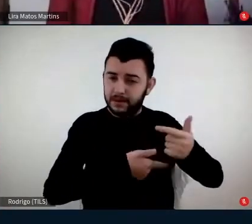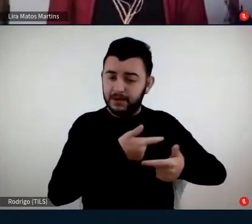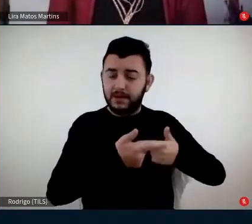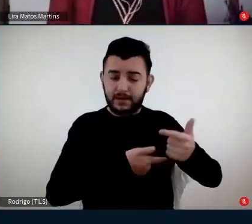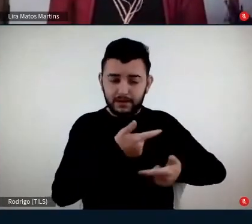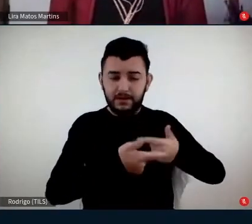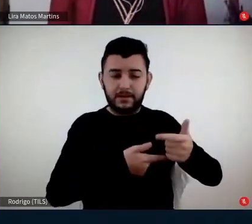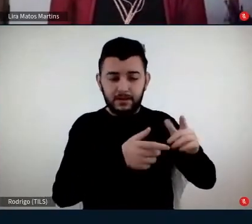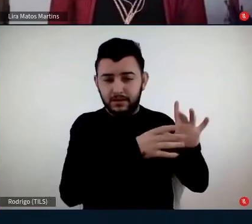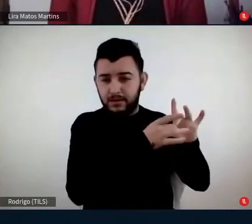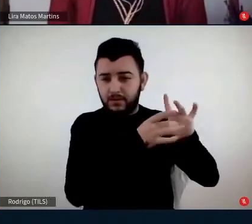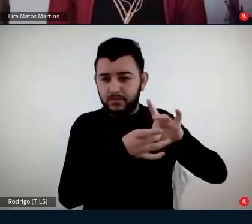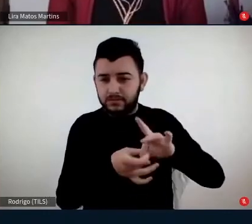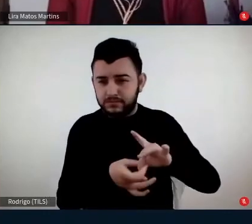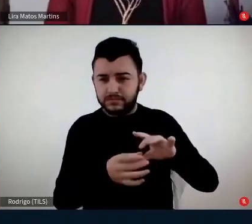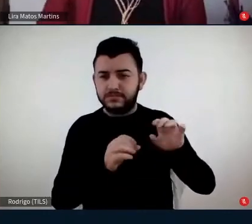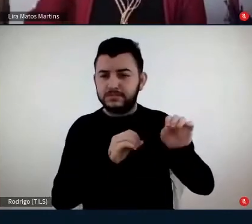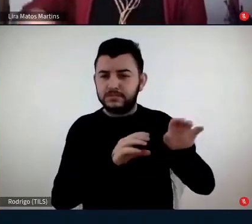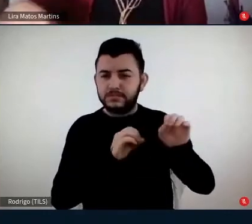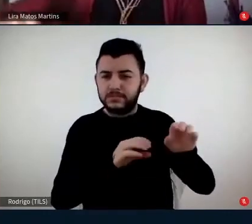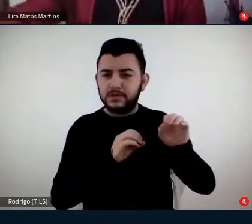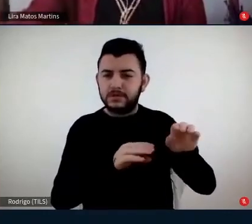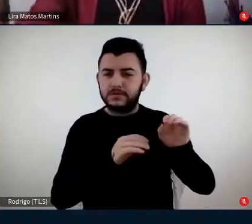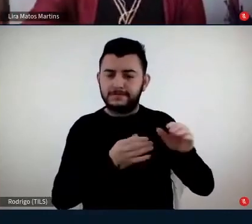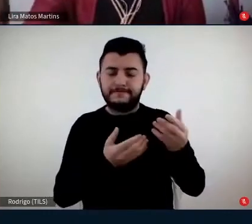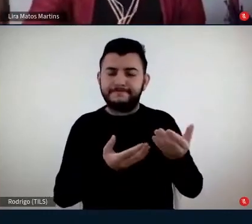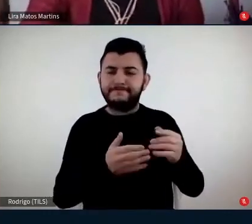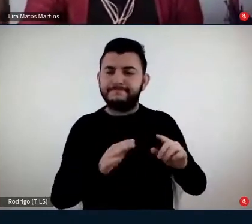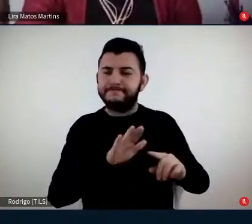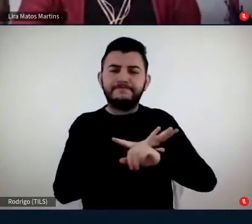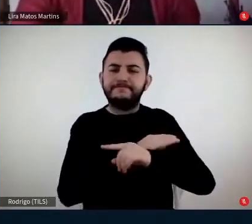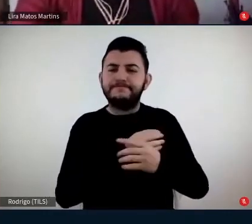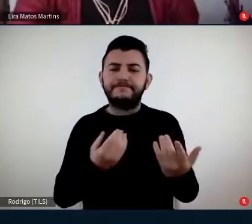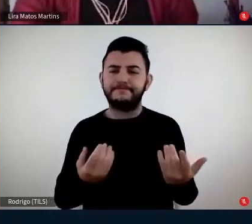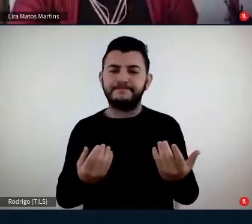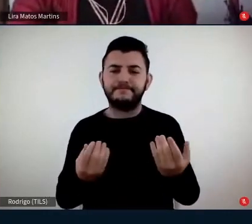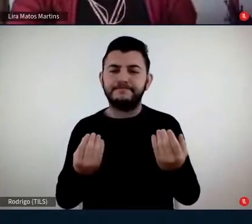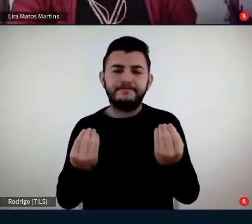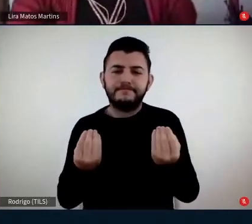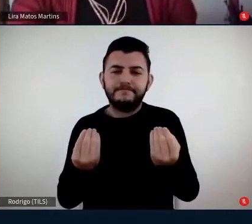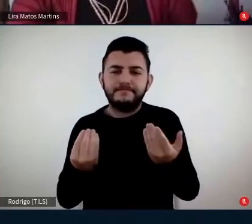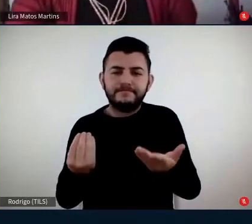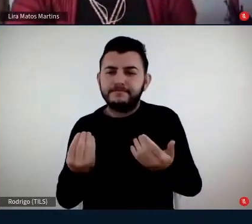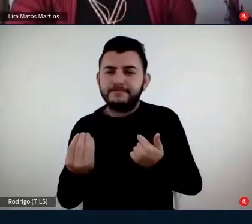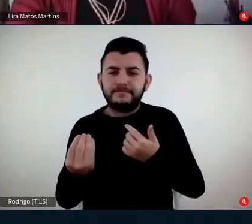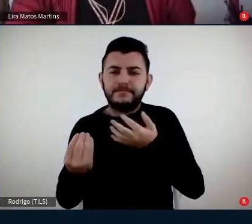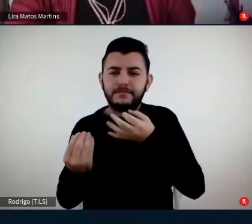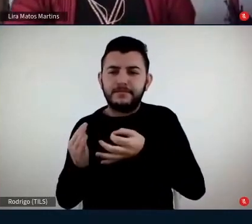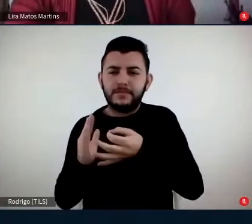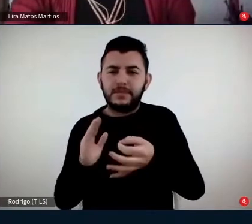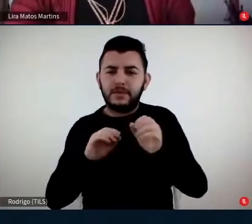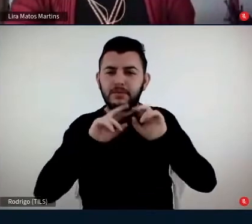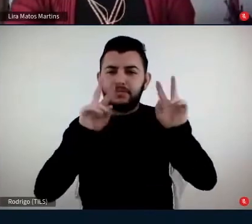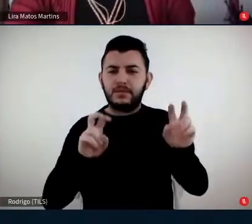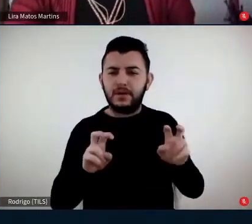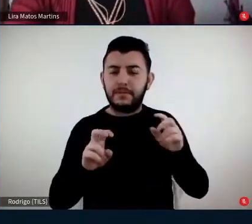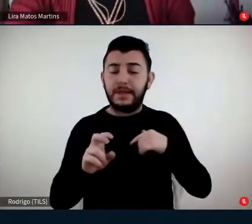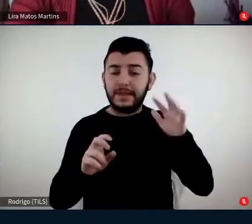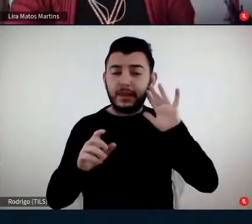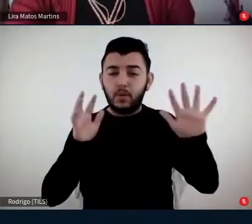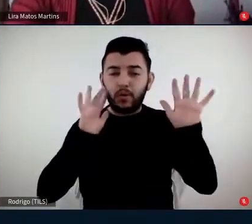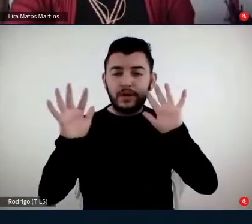educação. Qual é a sua visão da teoria? Como você acha que ela deve aparecer nessa formação?